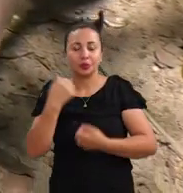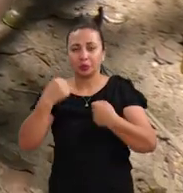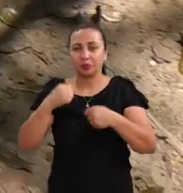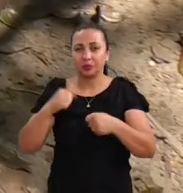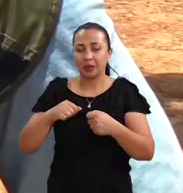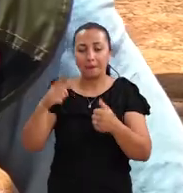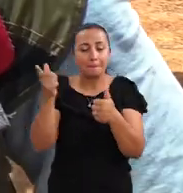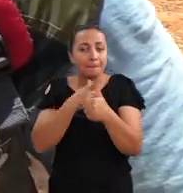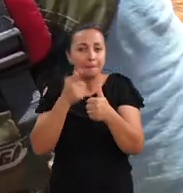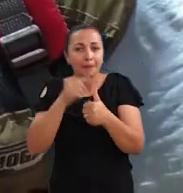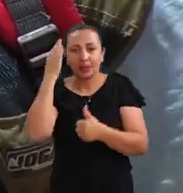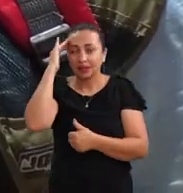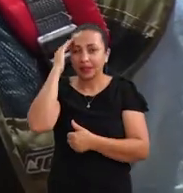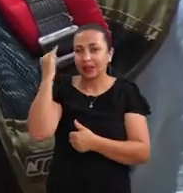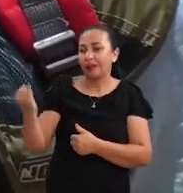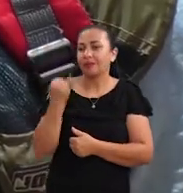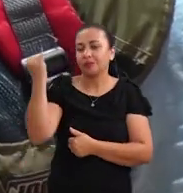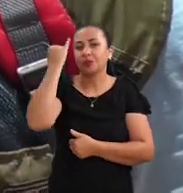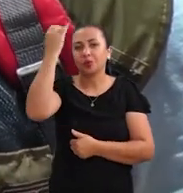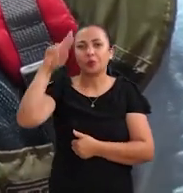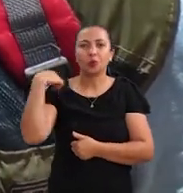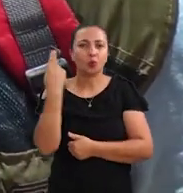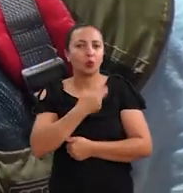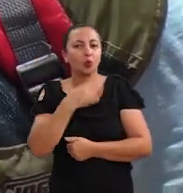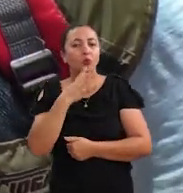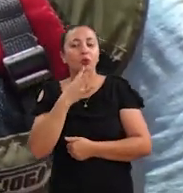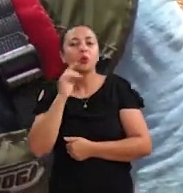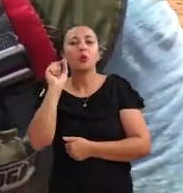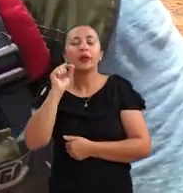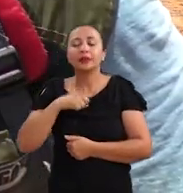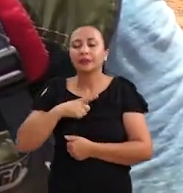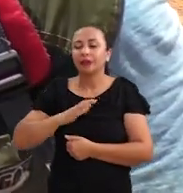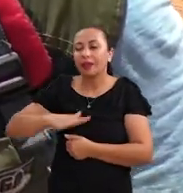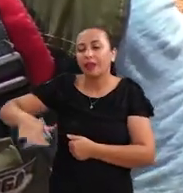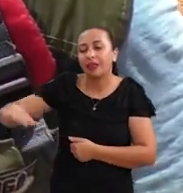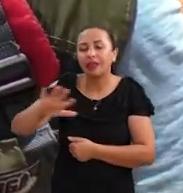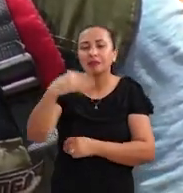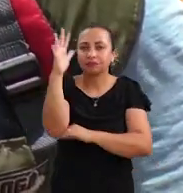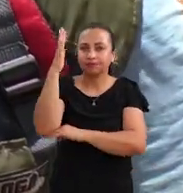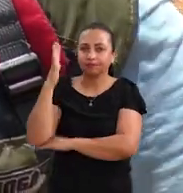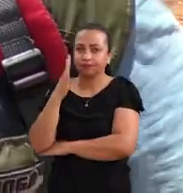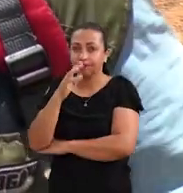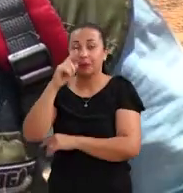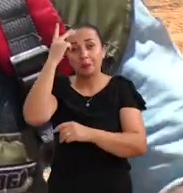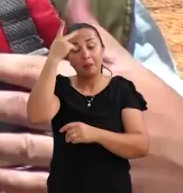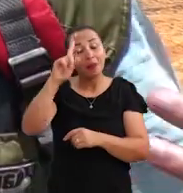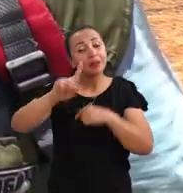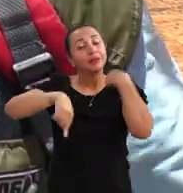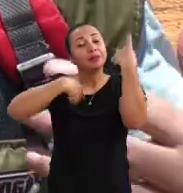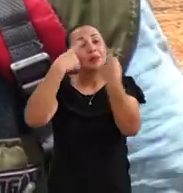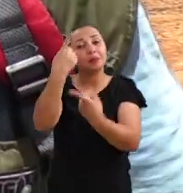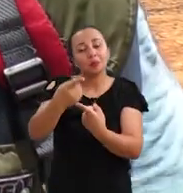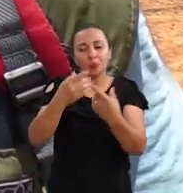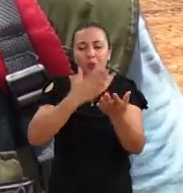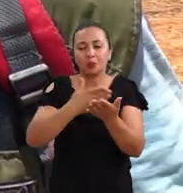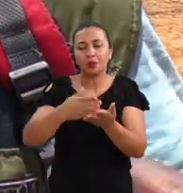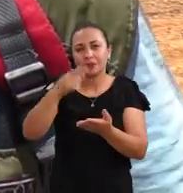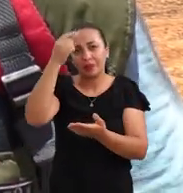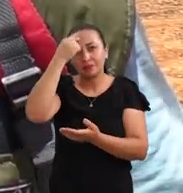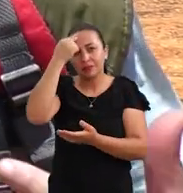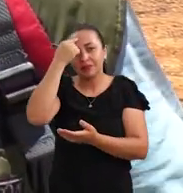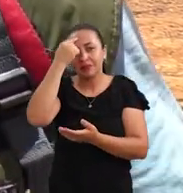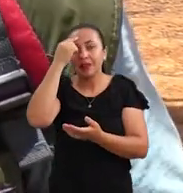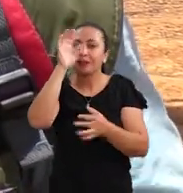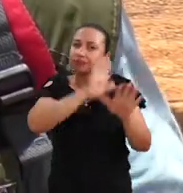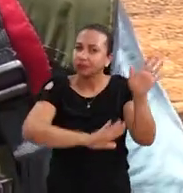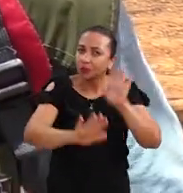A gente precisa primeiro entender que é fundamental a gente conhecer o que existe nessas áreas de floresta atlântica, né? Para aí então a gente começar a pensar